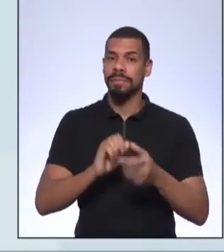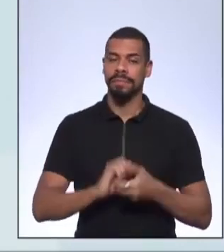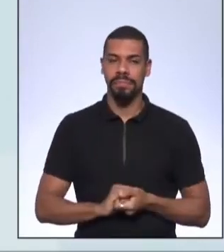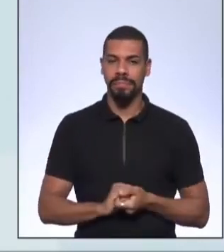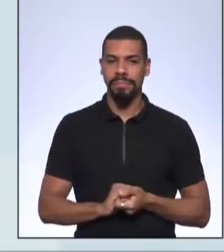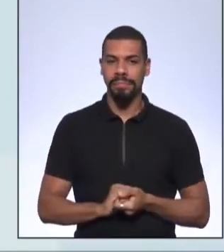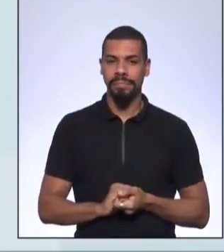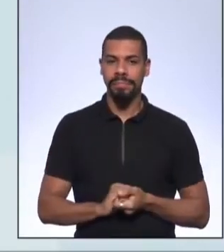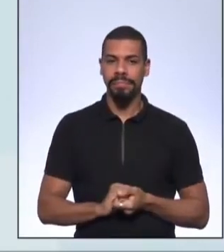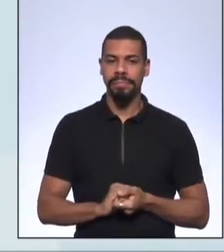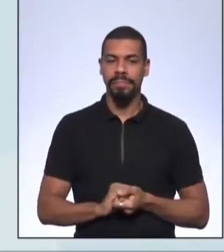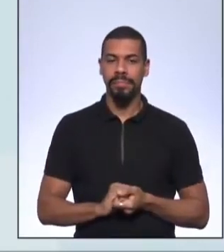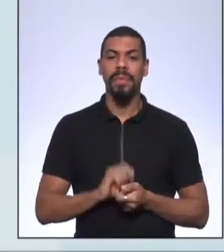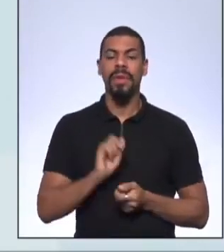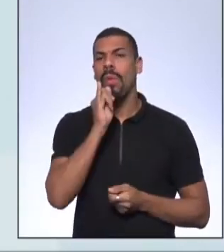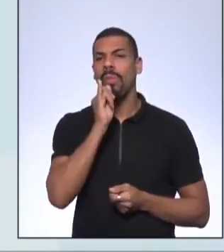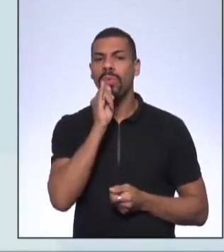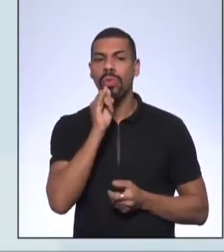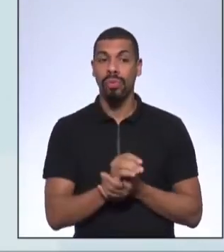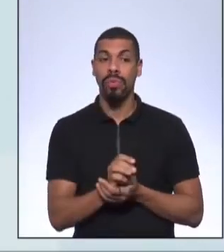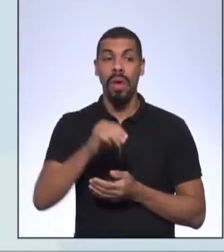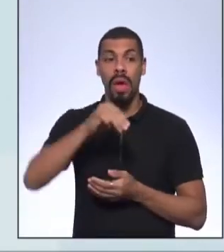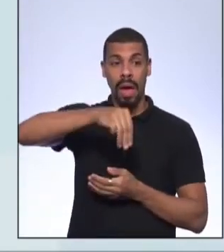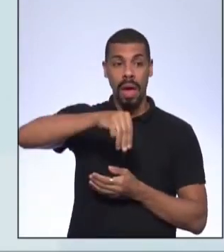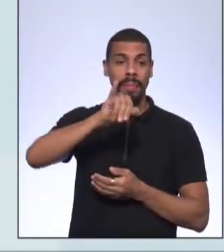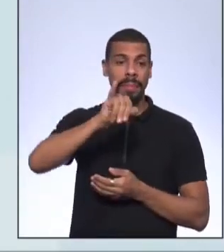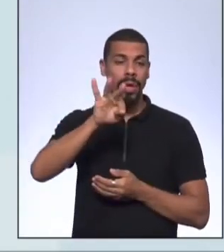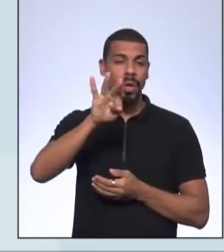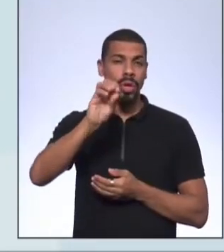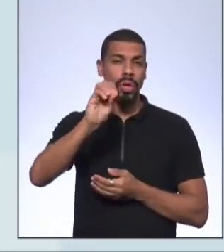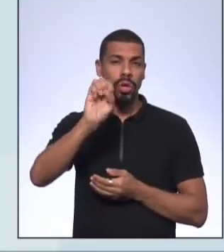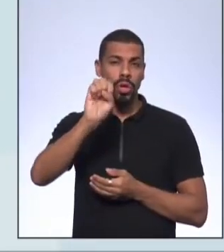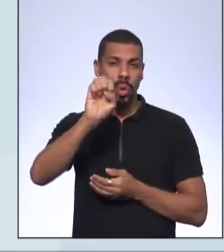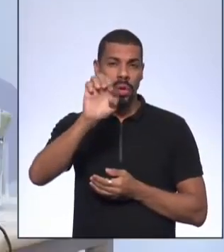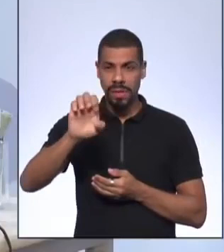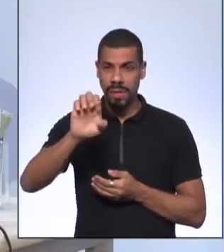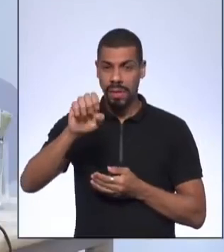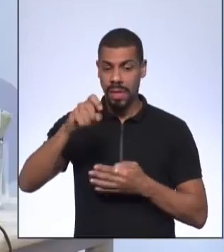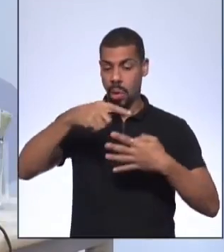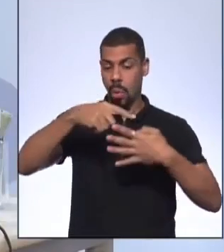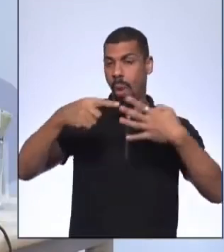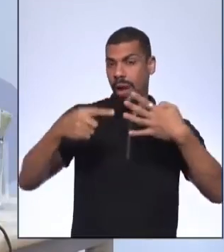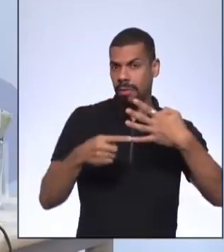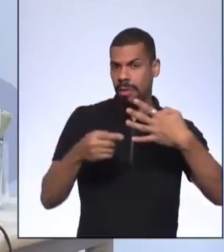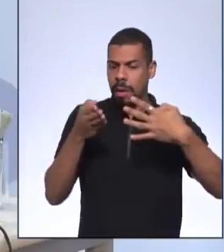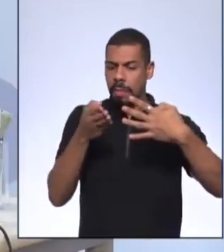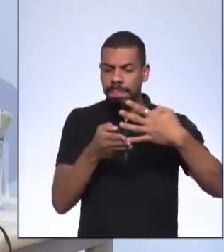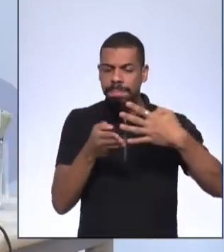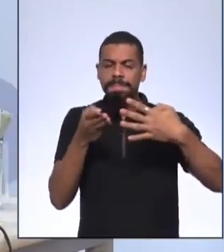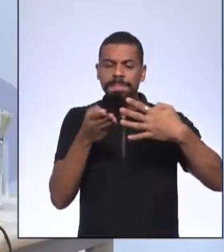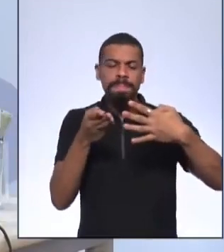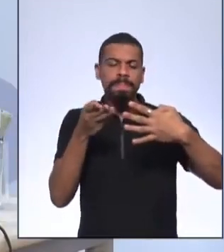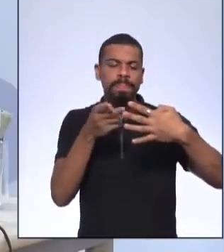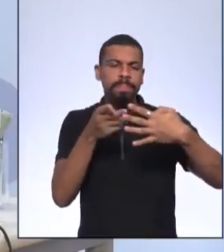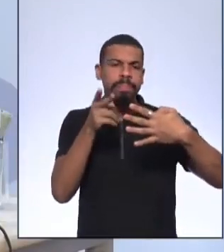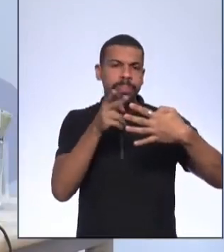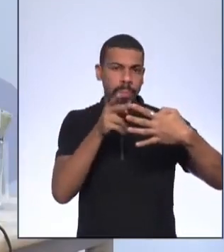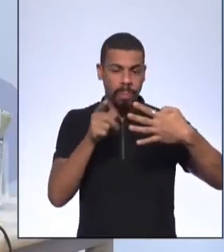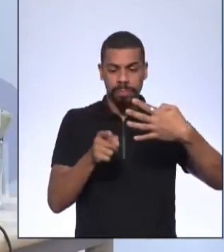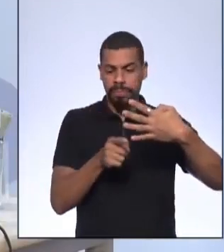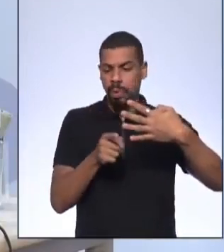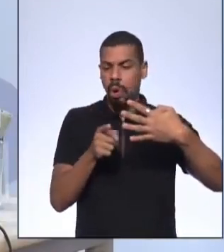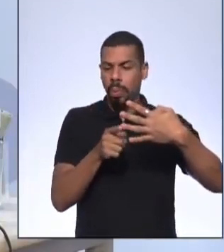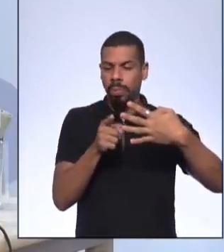cromatina. Ok? Então, a mitose, voltando, ela é dividida em 4 fases: prófase,